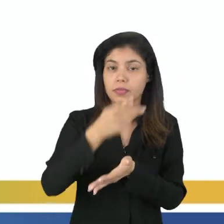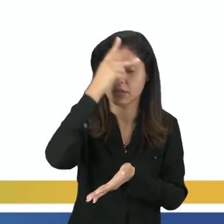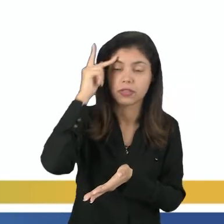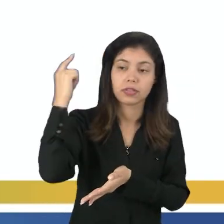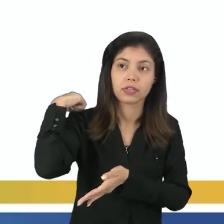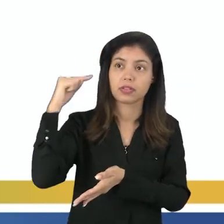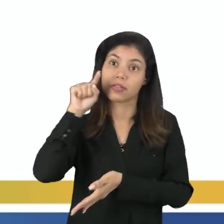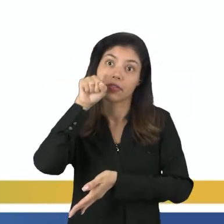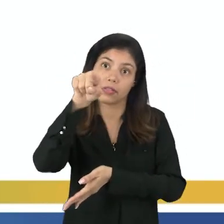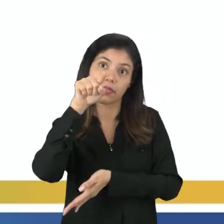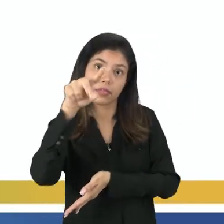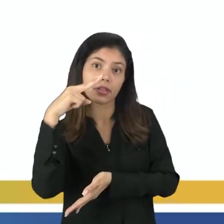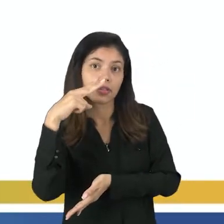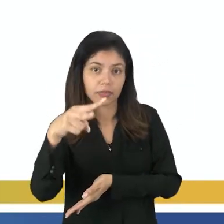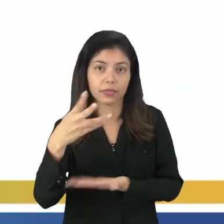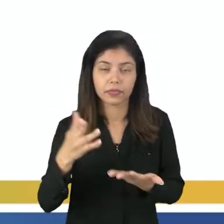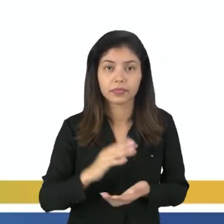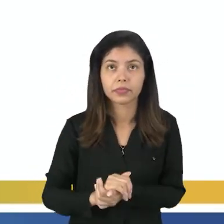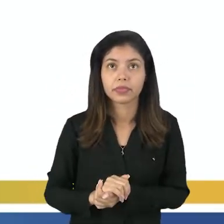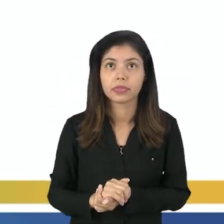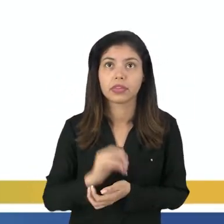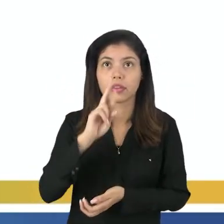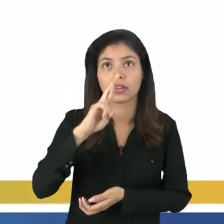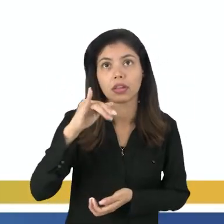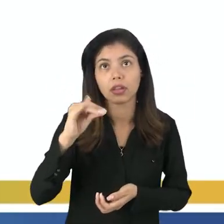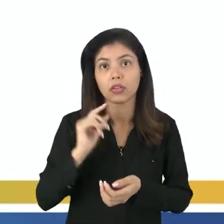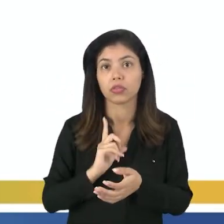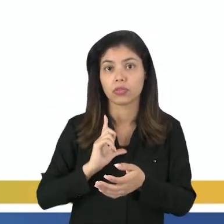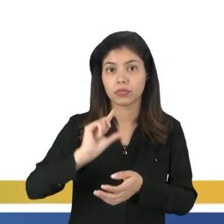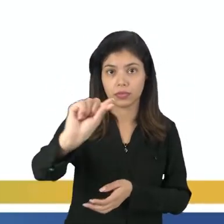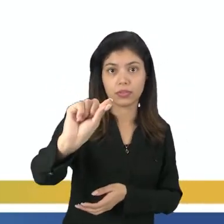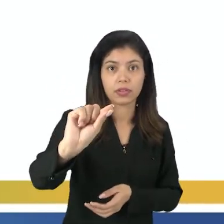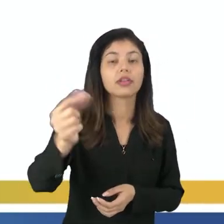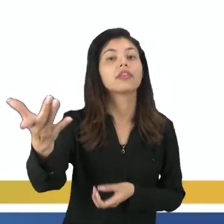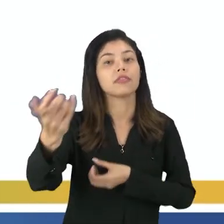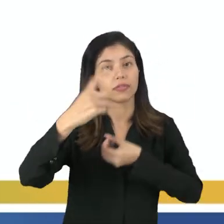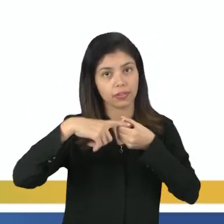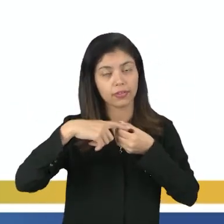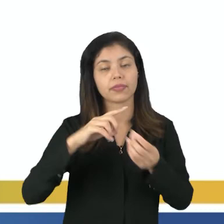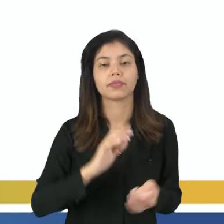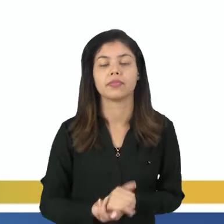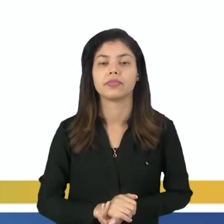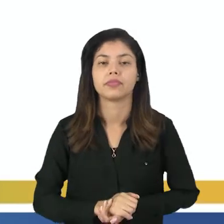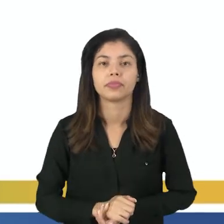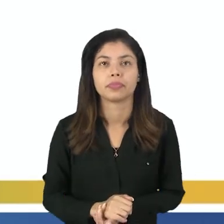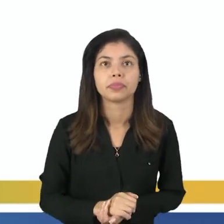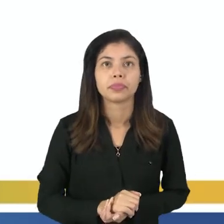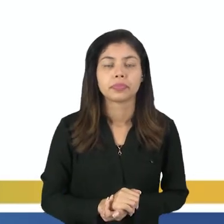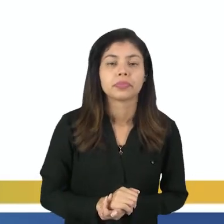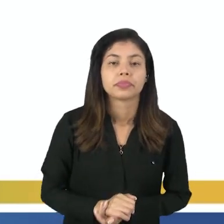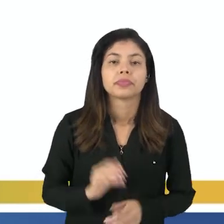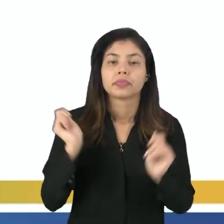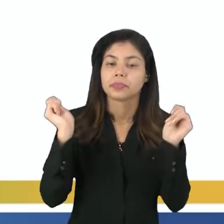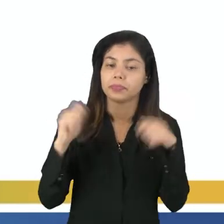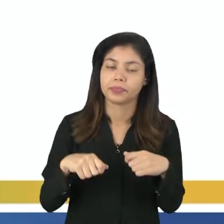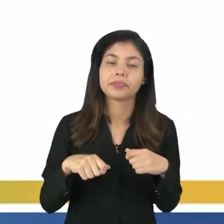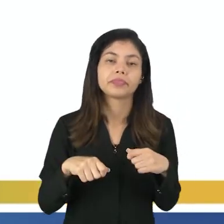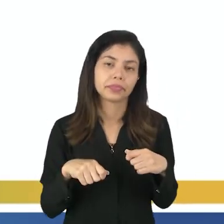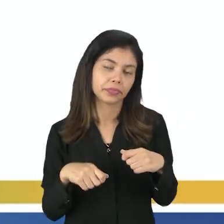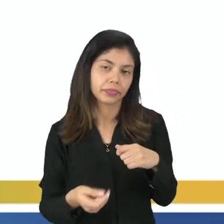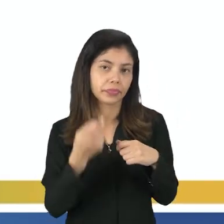trás enxerga a pessoa da frente, ou seja, os raios eles não só vão, eles vão e voltam, né? É possível